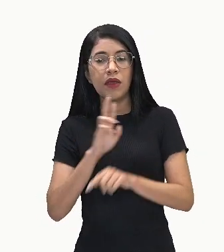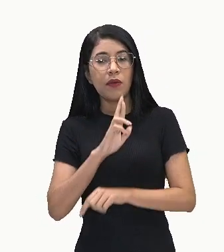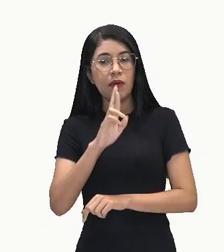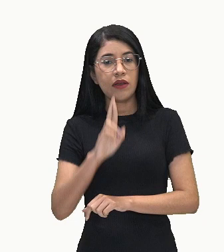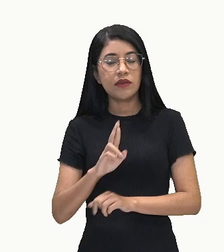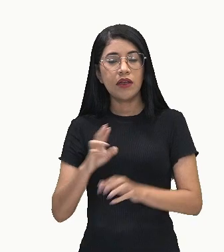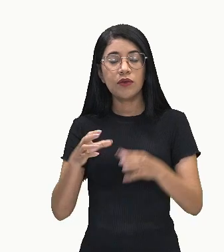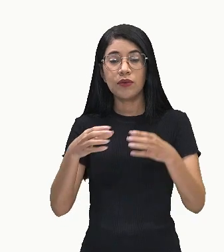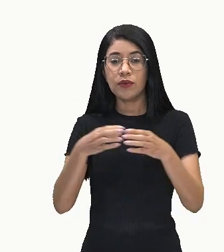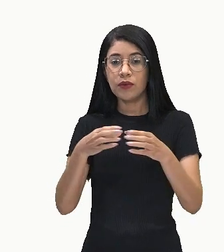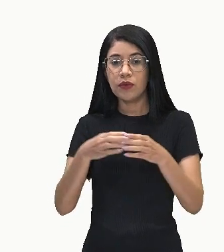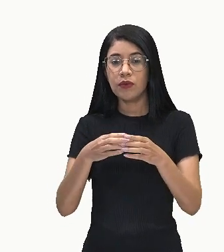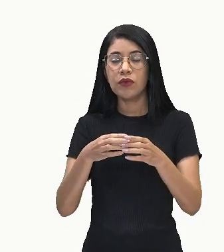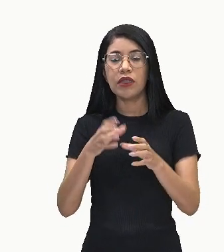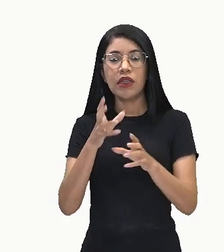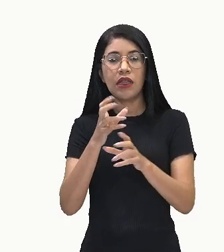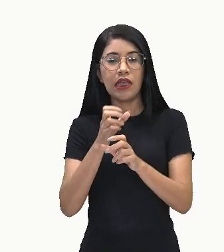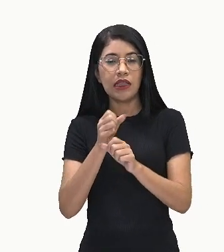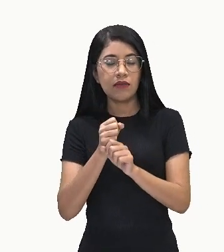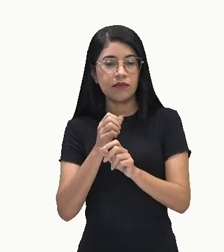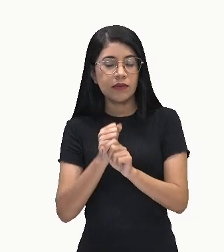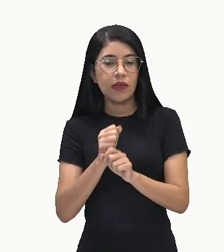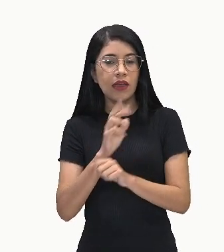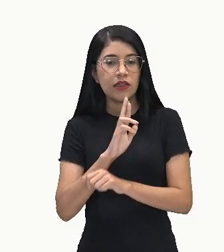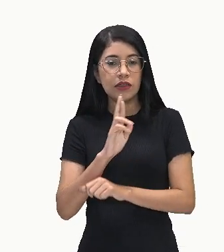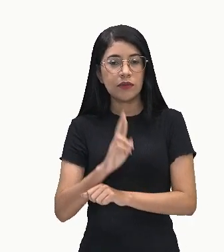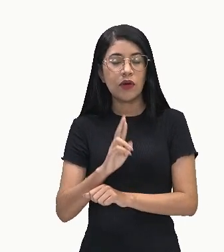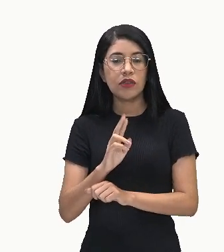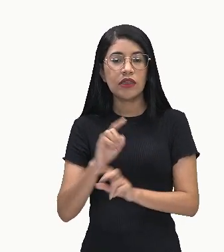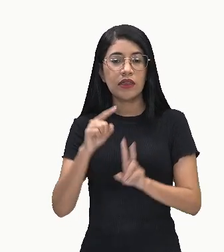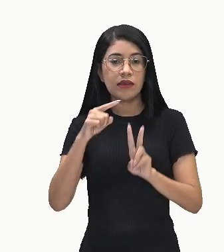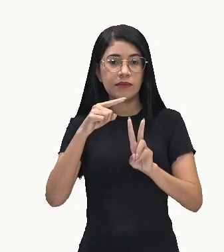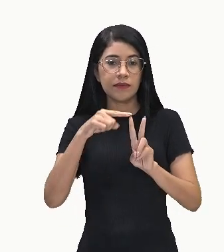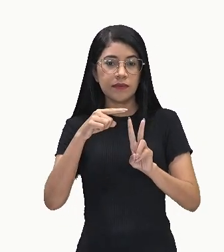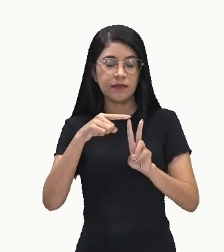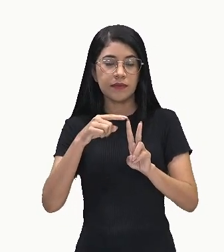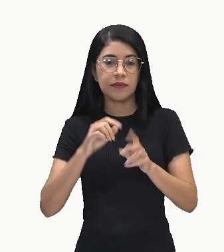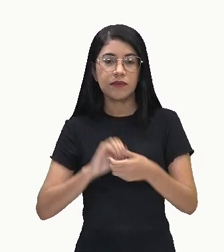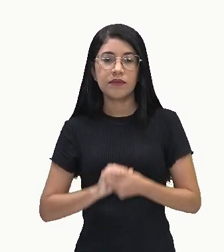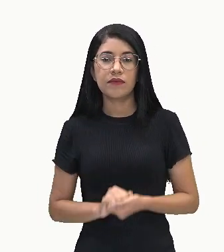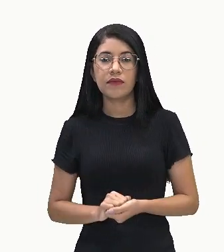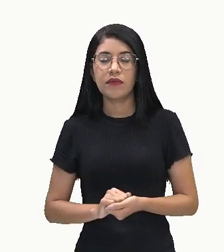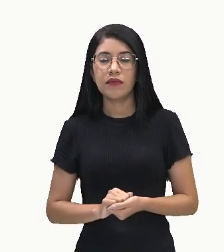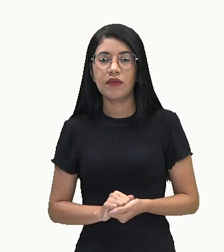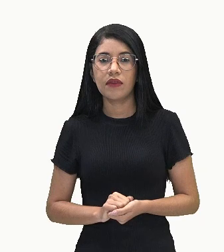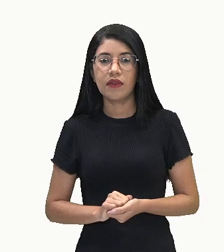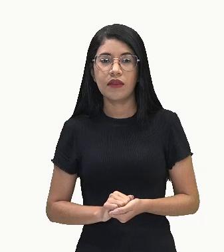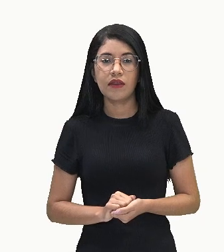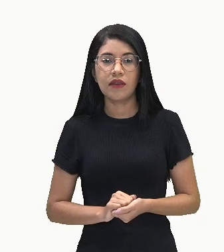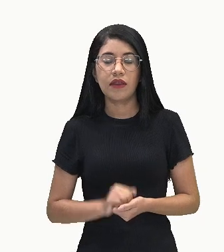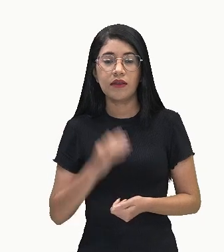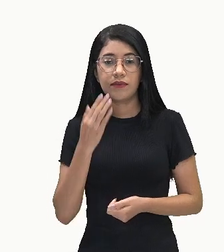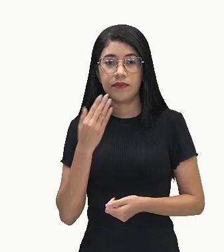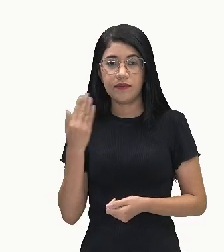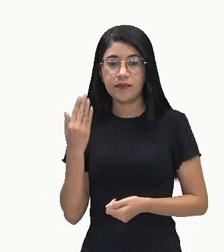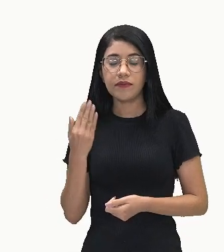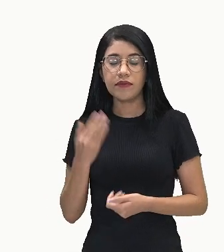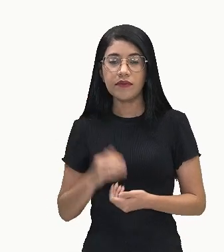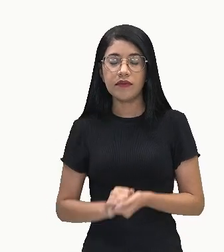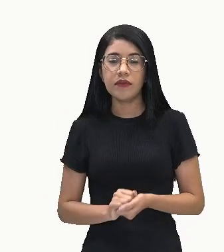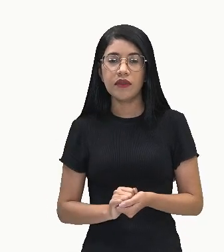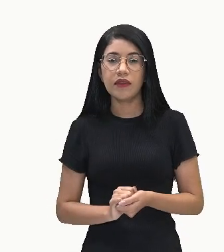conjunto solução que é denominado raiz. Então, nós temos aqui a nossa equação escrita na sua